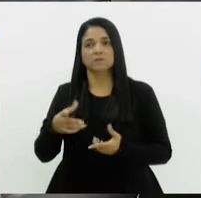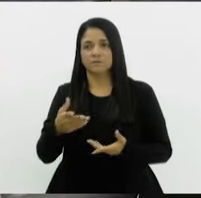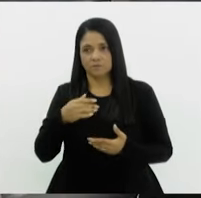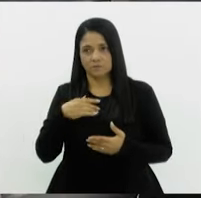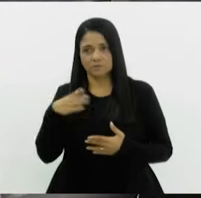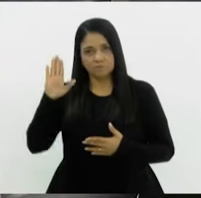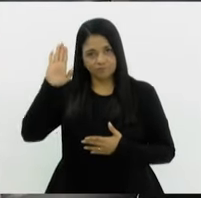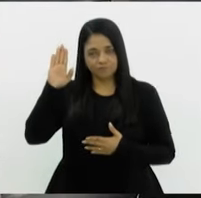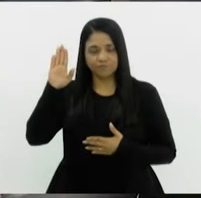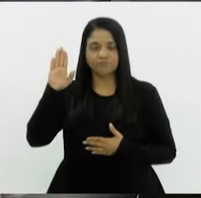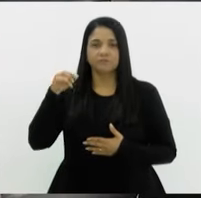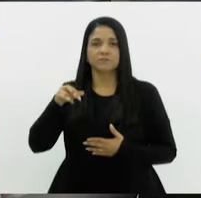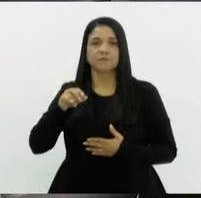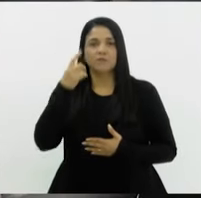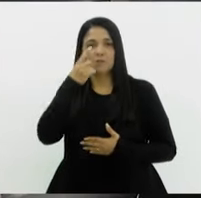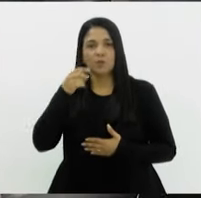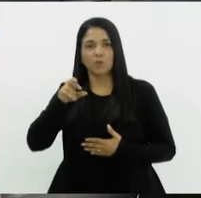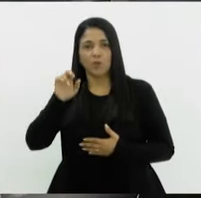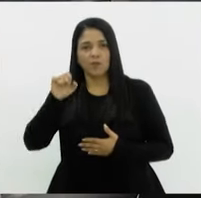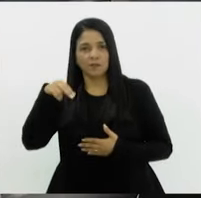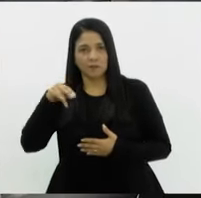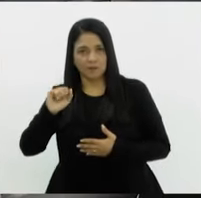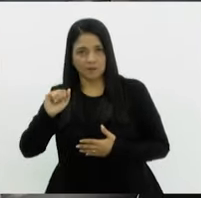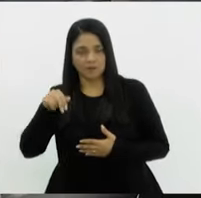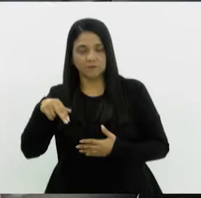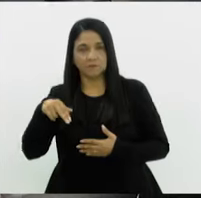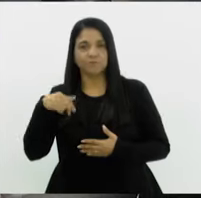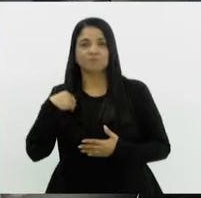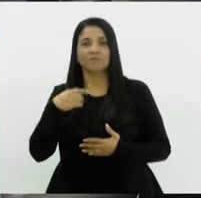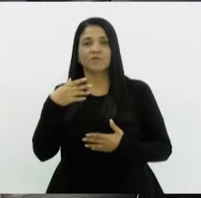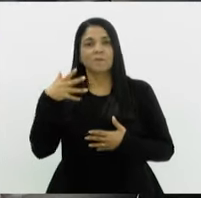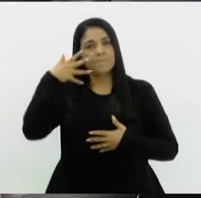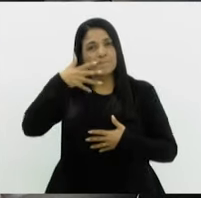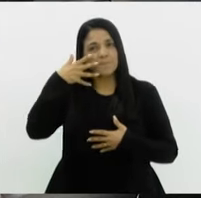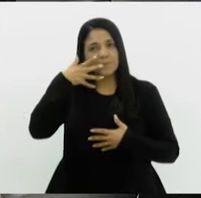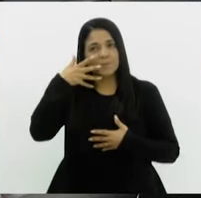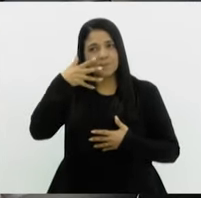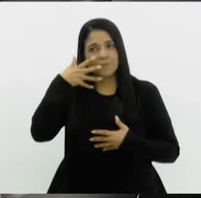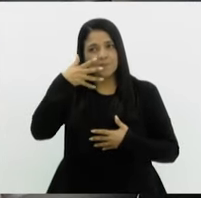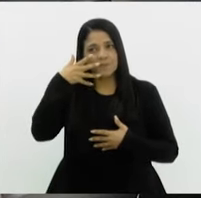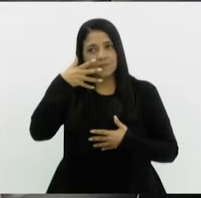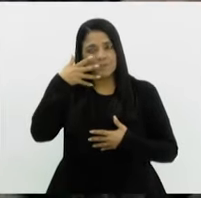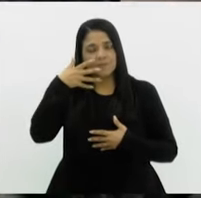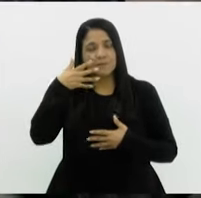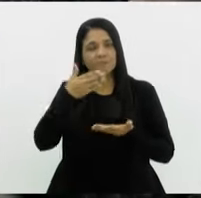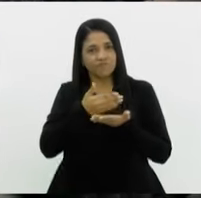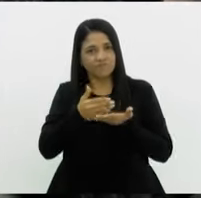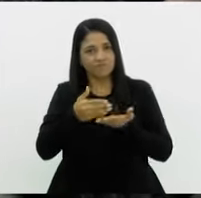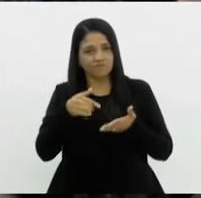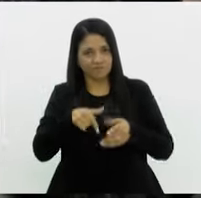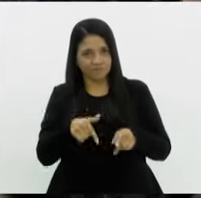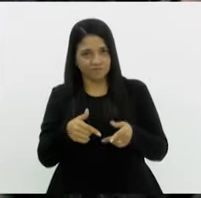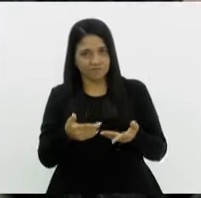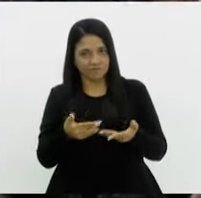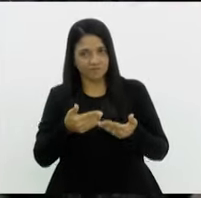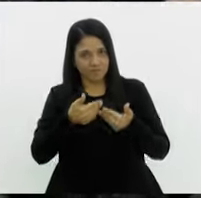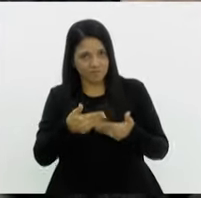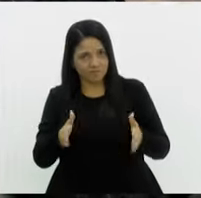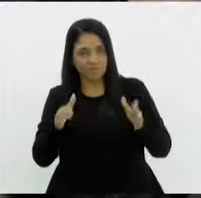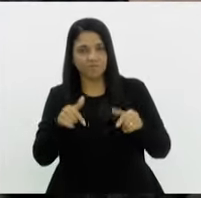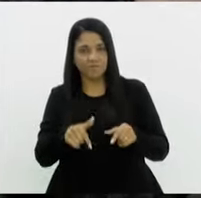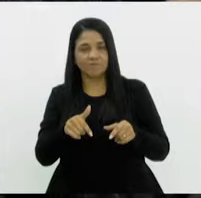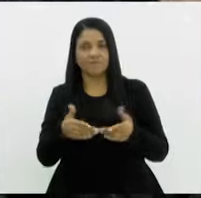ordem, presidente. Por favor. Dando sequência à minha fala no expediente inicial do dia de